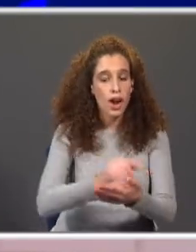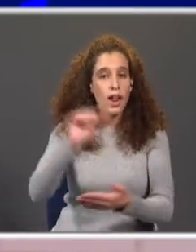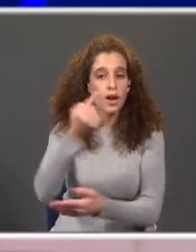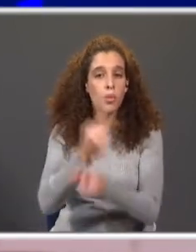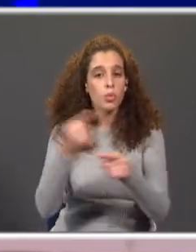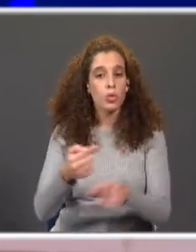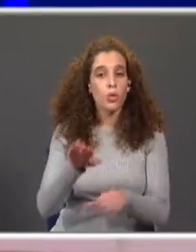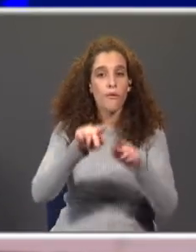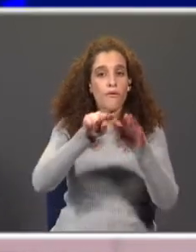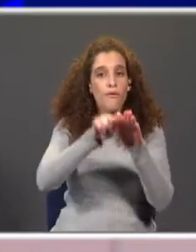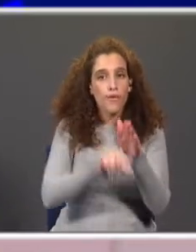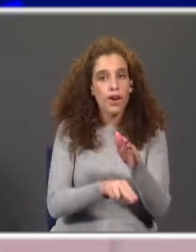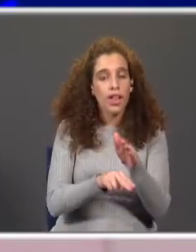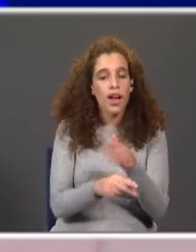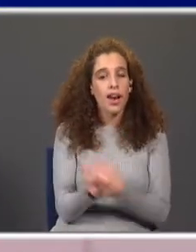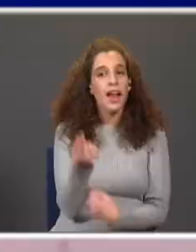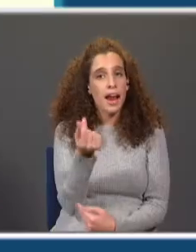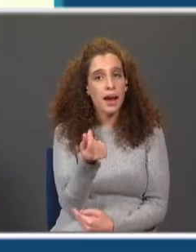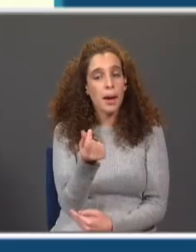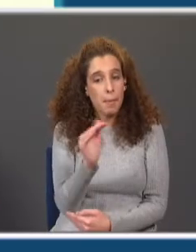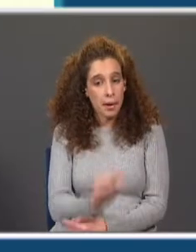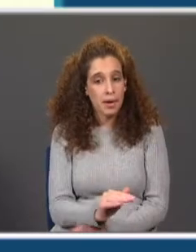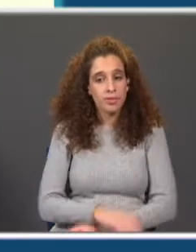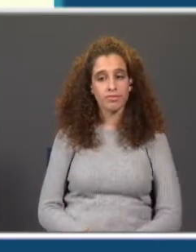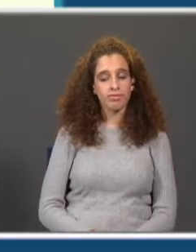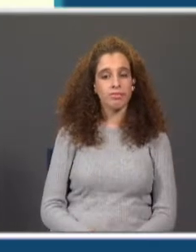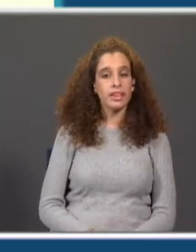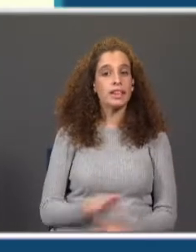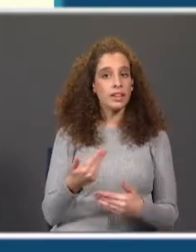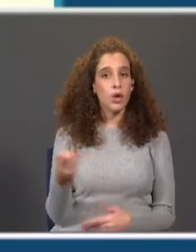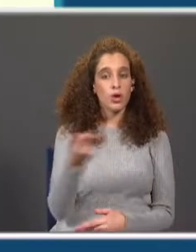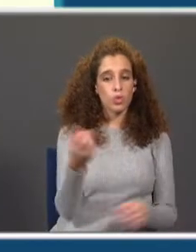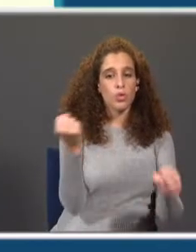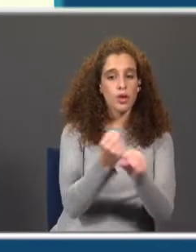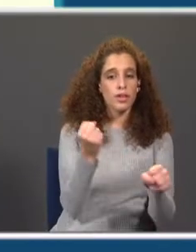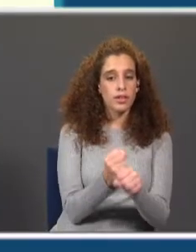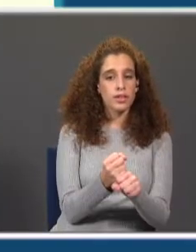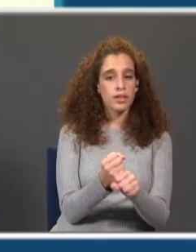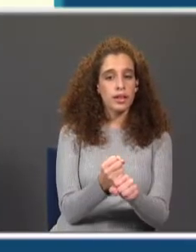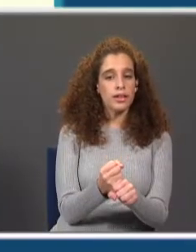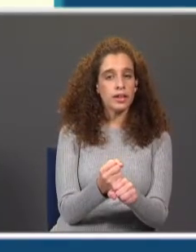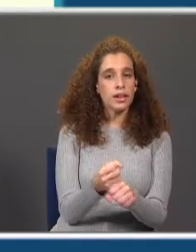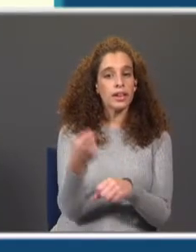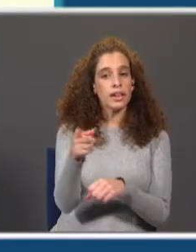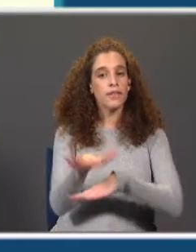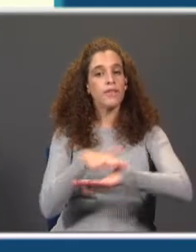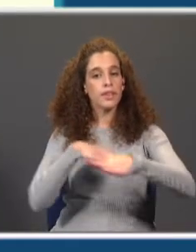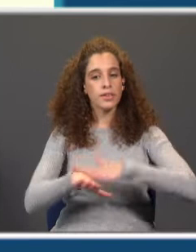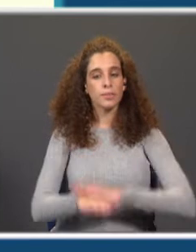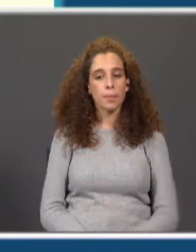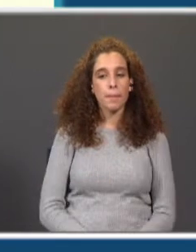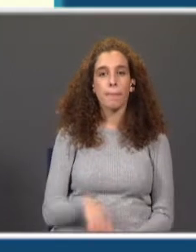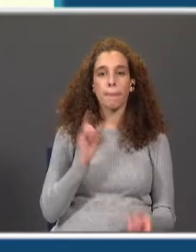muito bonito. E por fim, as duas atividades a que ele se dedicava e que